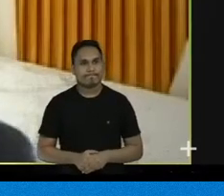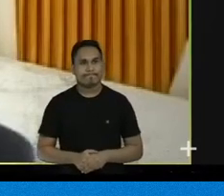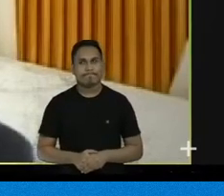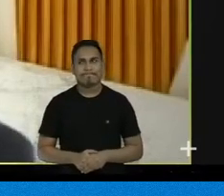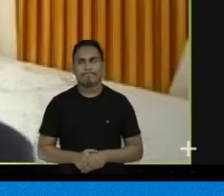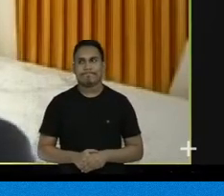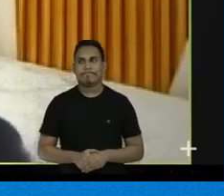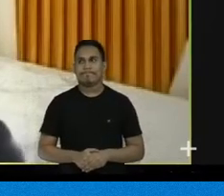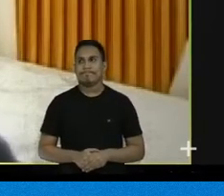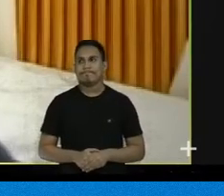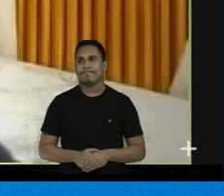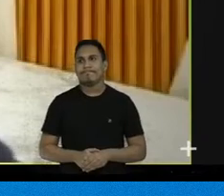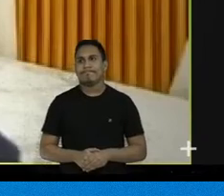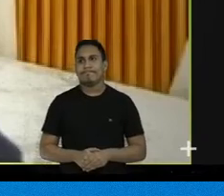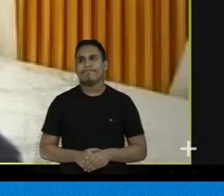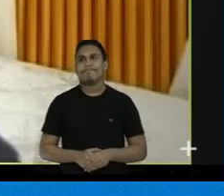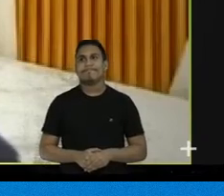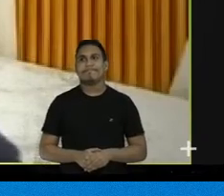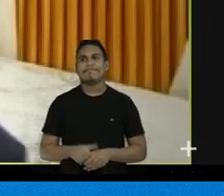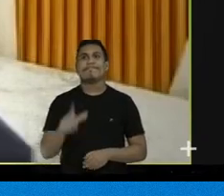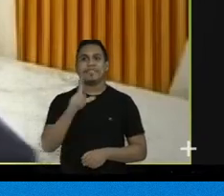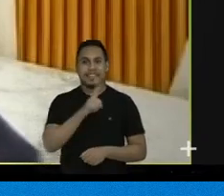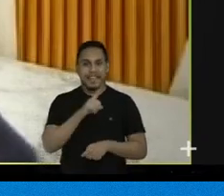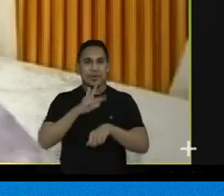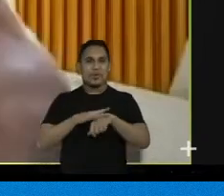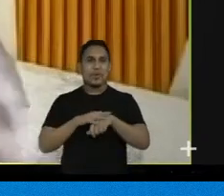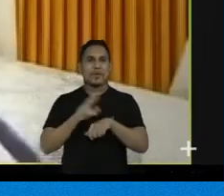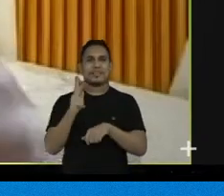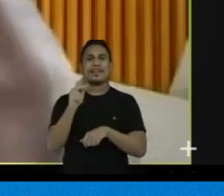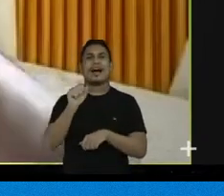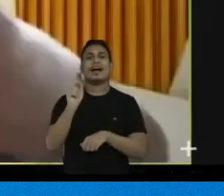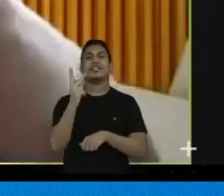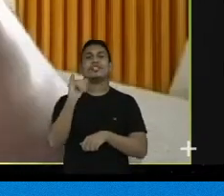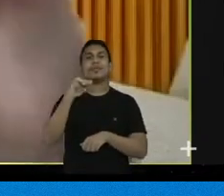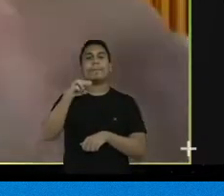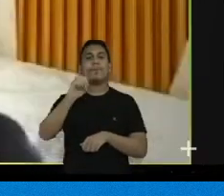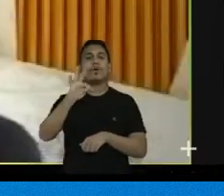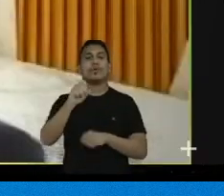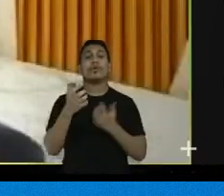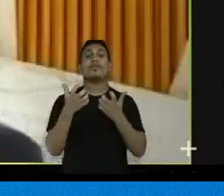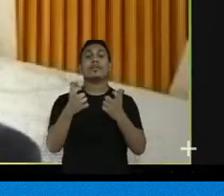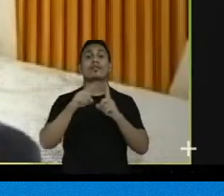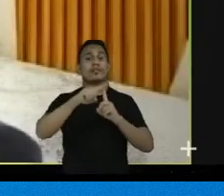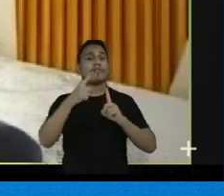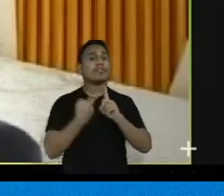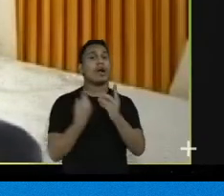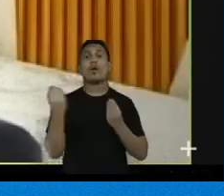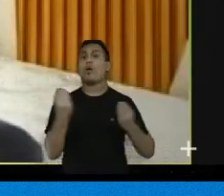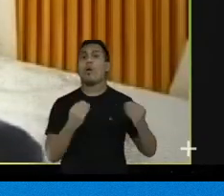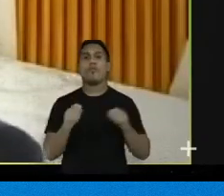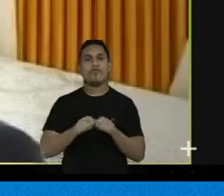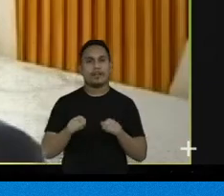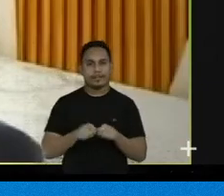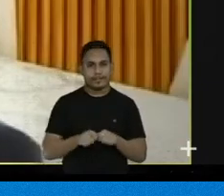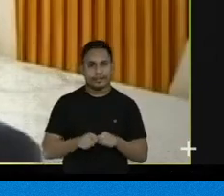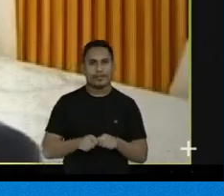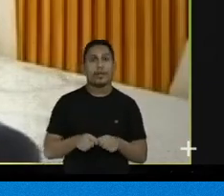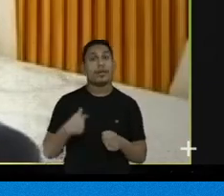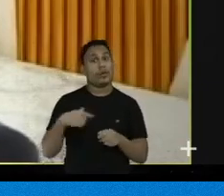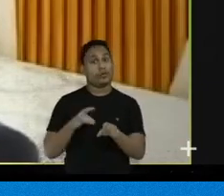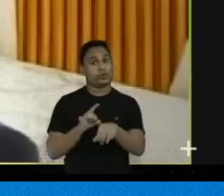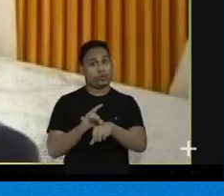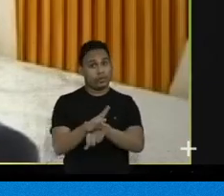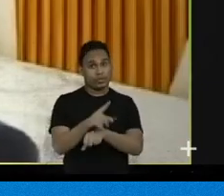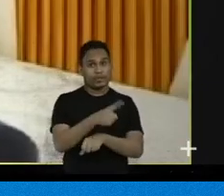Tenho Hashimoto e quero muito engravidar, o que fazer? Jane, eu sugiro, primeiro, que você tenha um ginecologista,